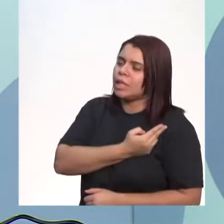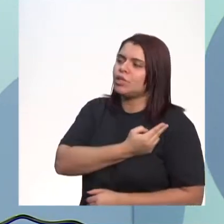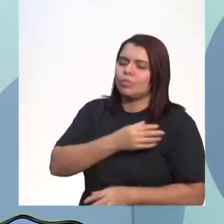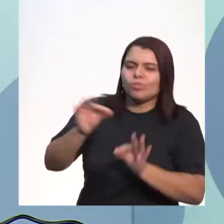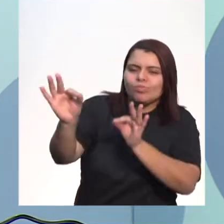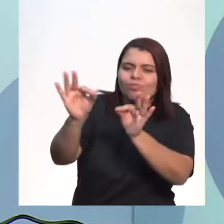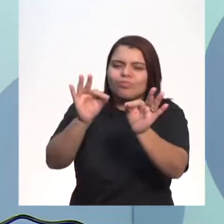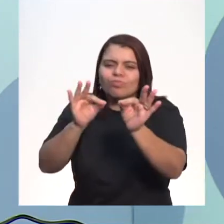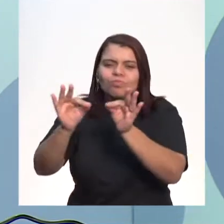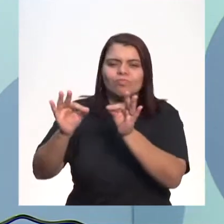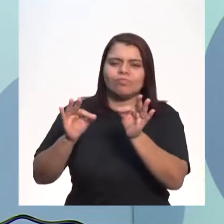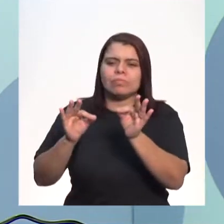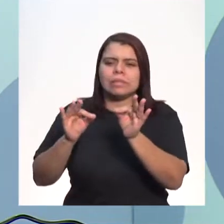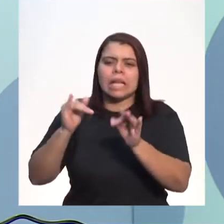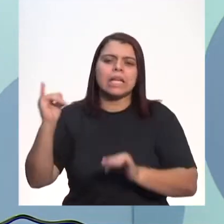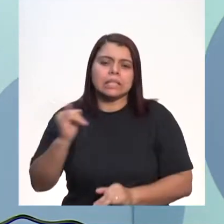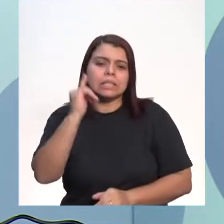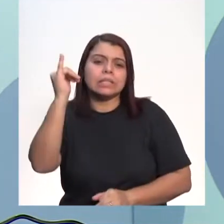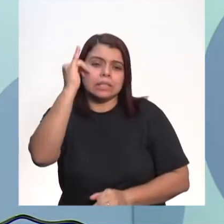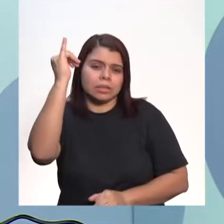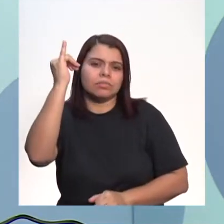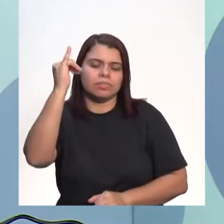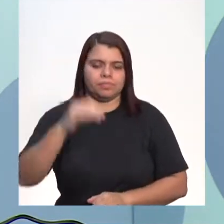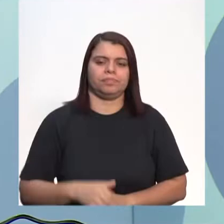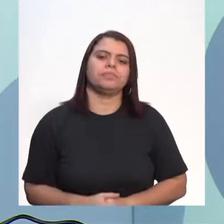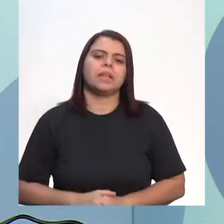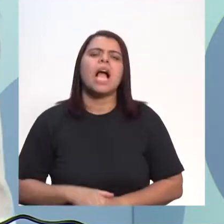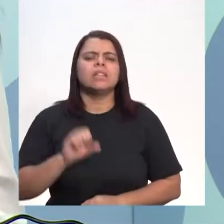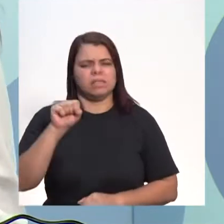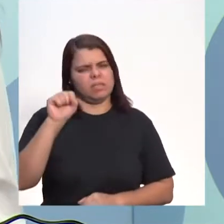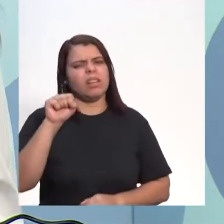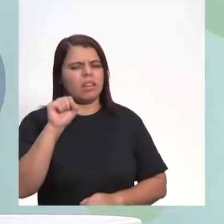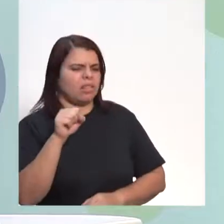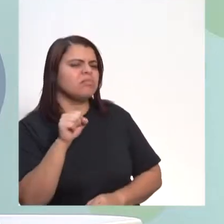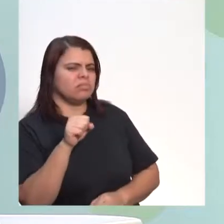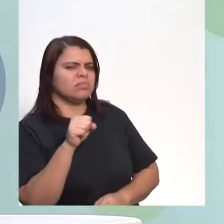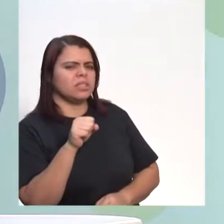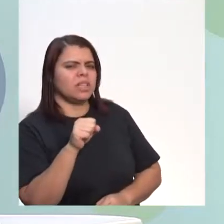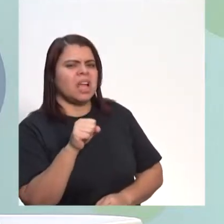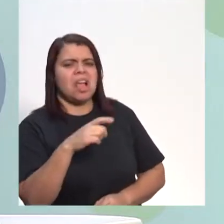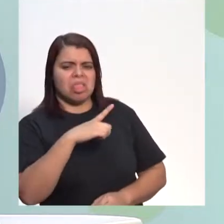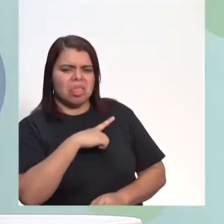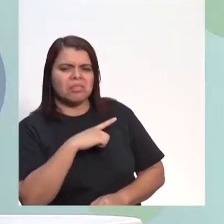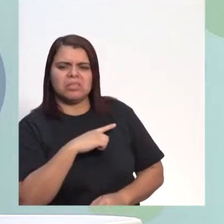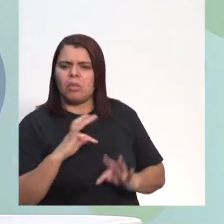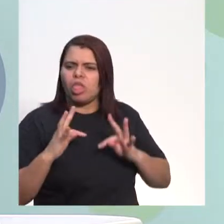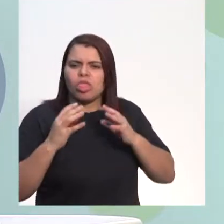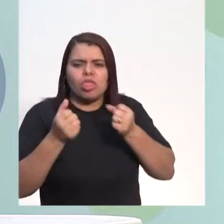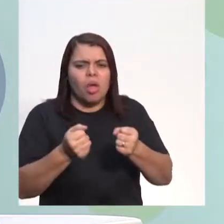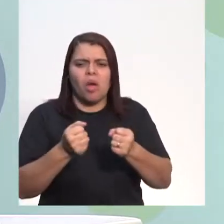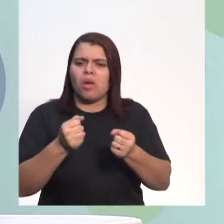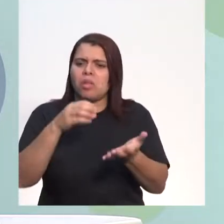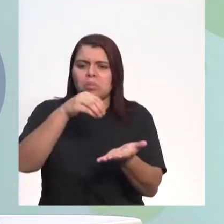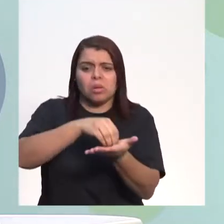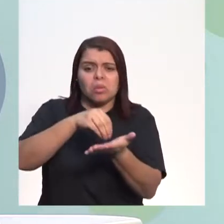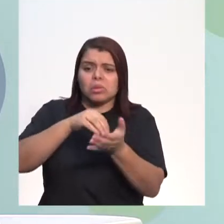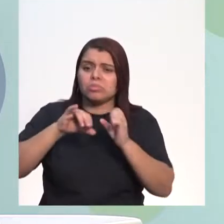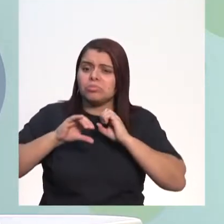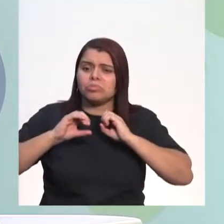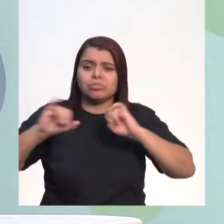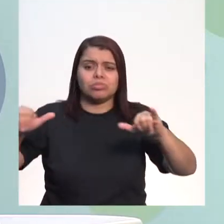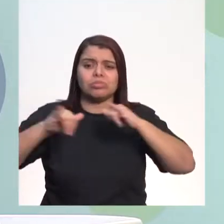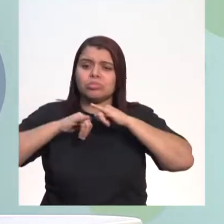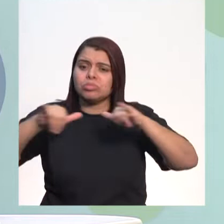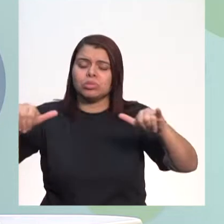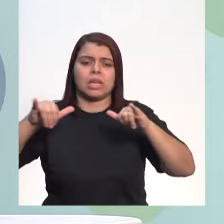a informação, acho que é bem importante. Sim, nós temos toda a programação do Centro de Mídias, né? Essa programação também,